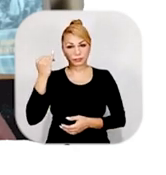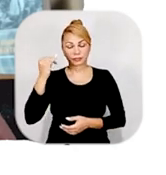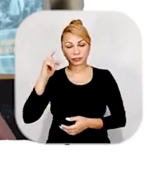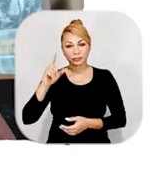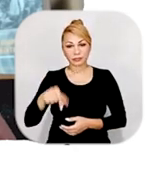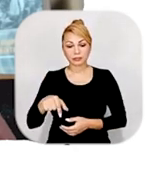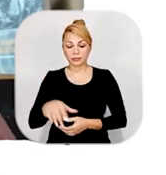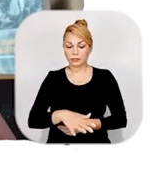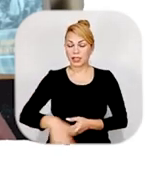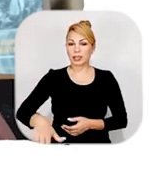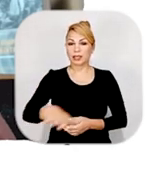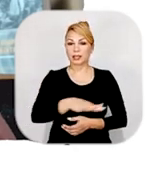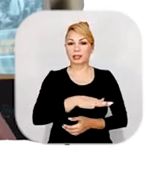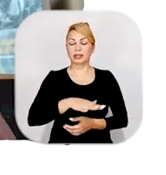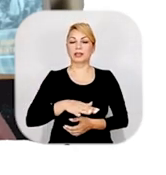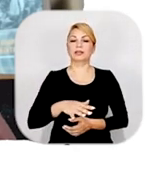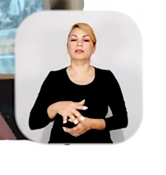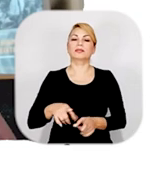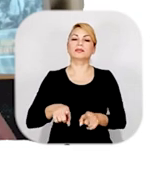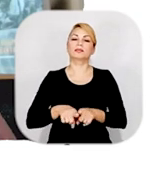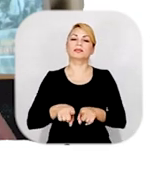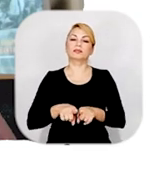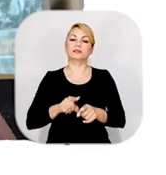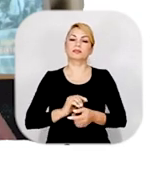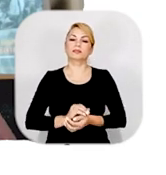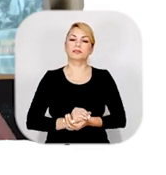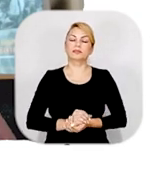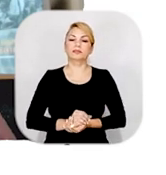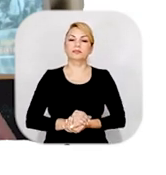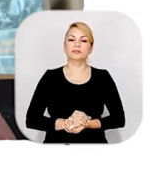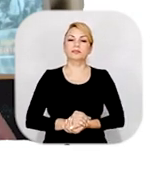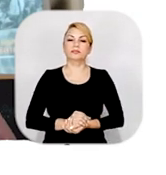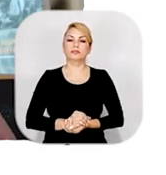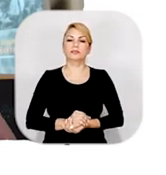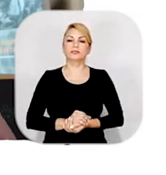dessa região, né? E